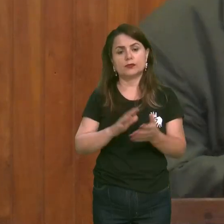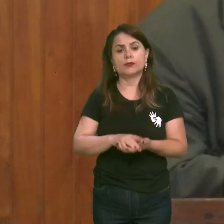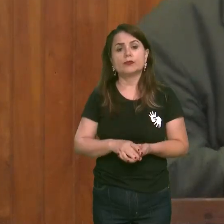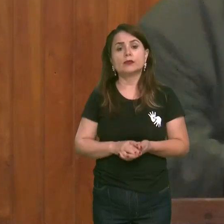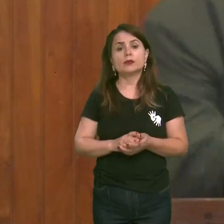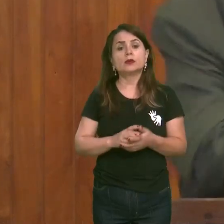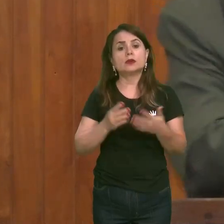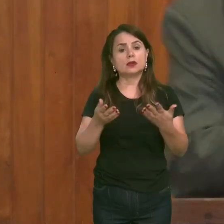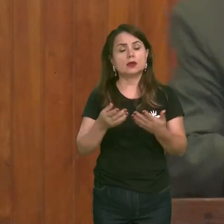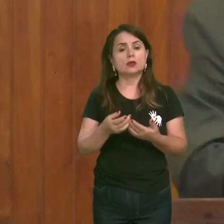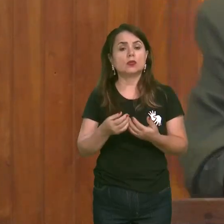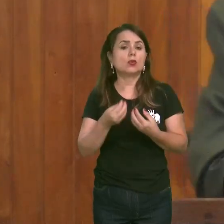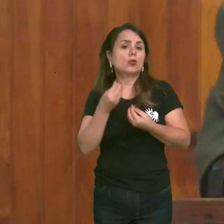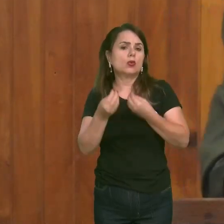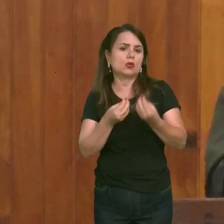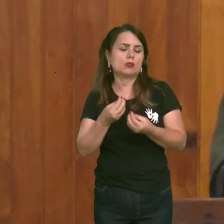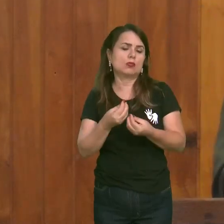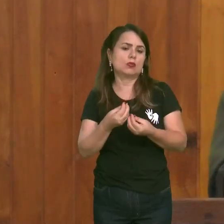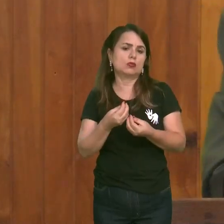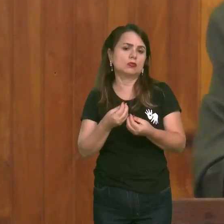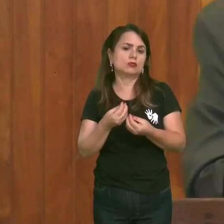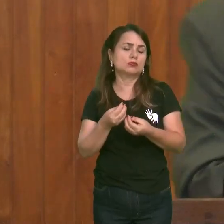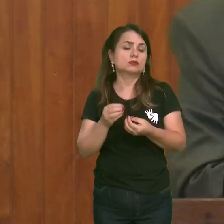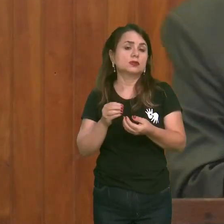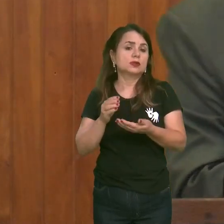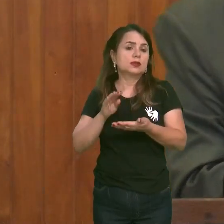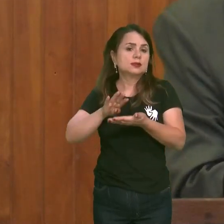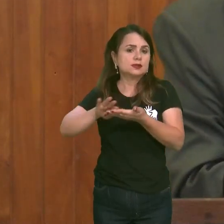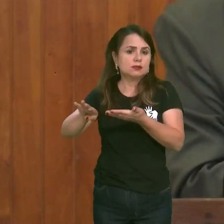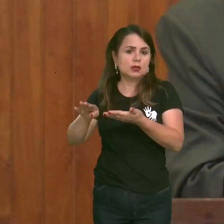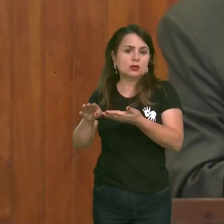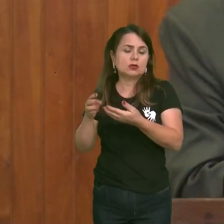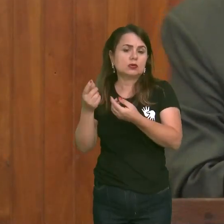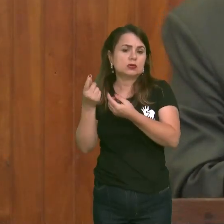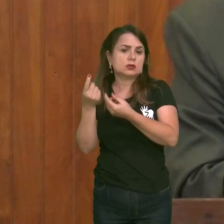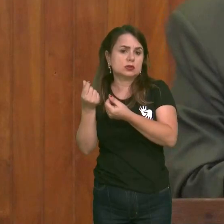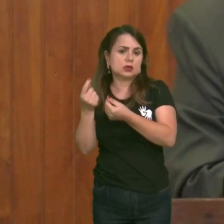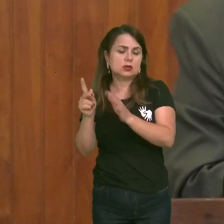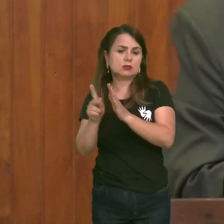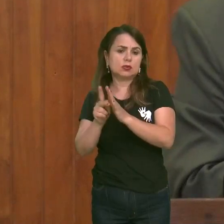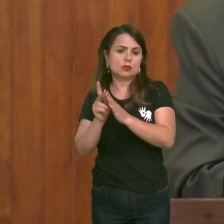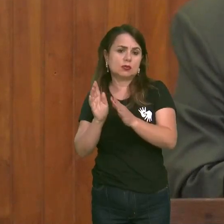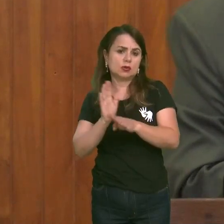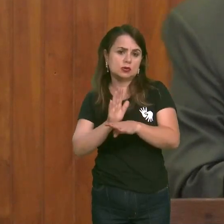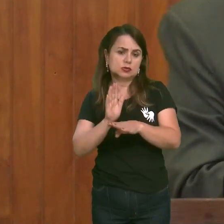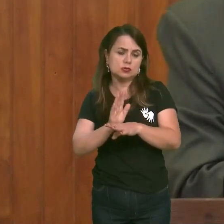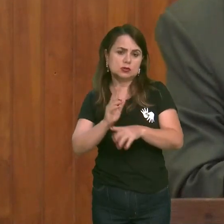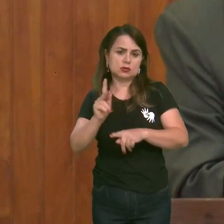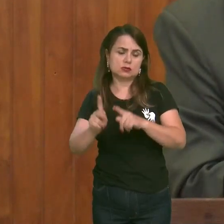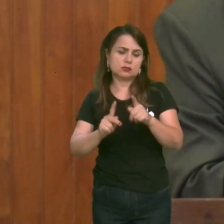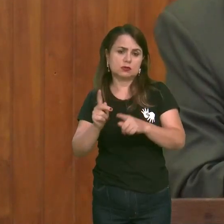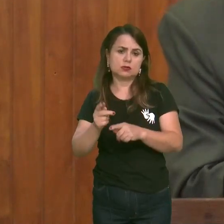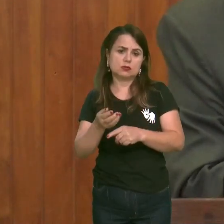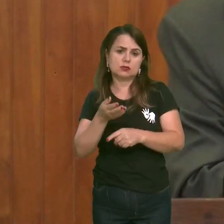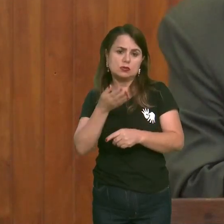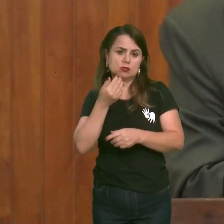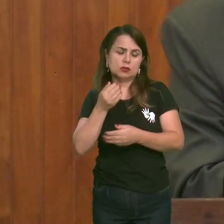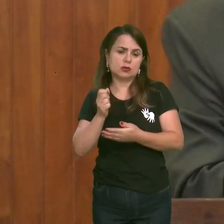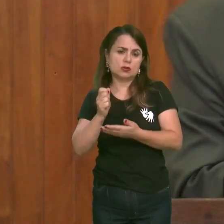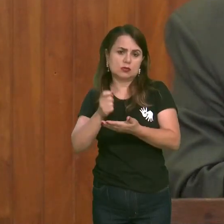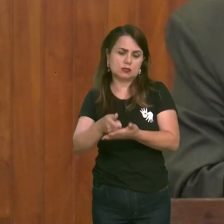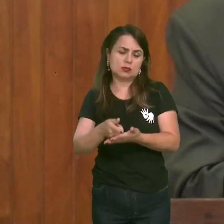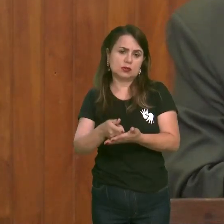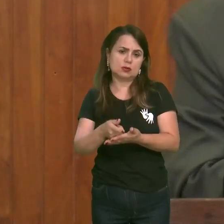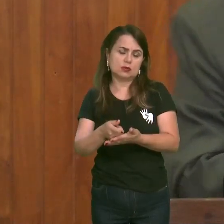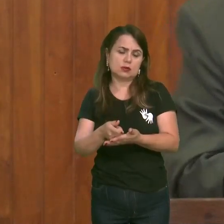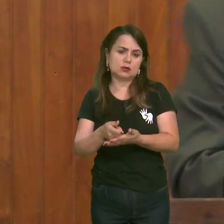tristeza é que não foi reservado um centavo para comprar cesta básica para as famílias registradas no sistemas de proteção